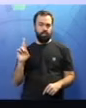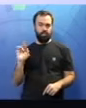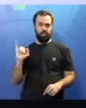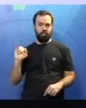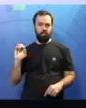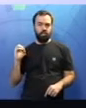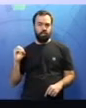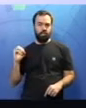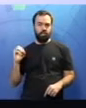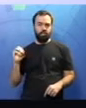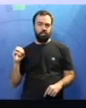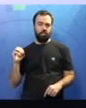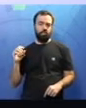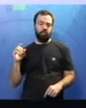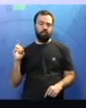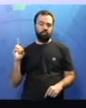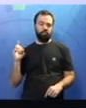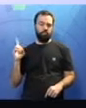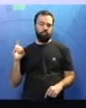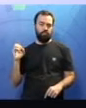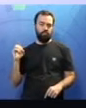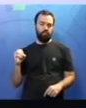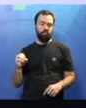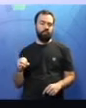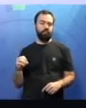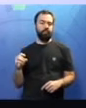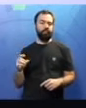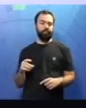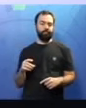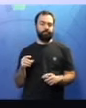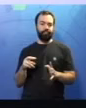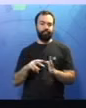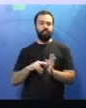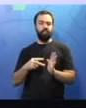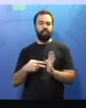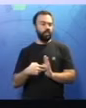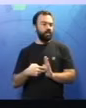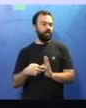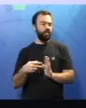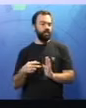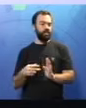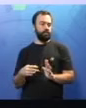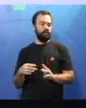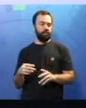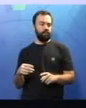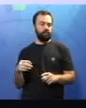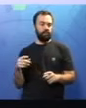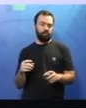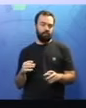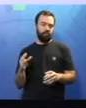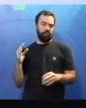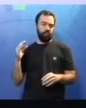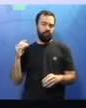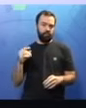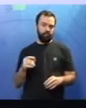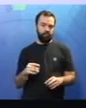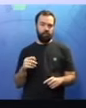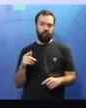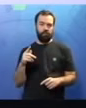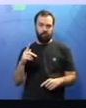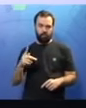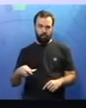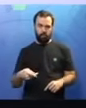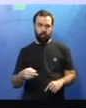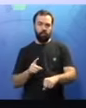forma idêntica. Na fórmula do período, a gente tem o 1 dividido pela sua frequência e a unidade de medida